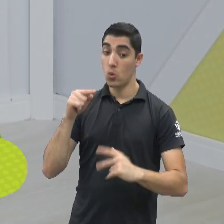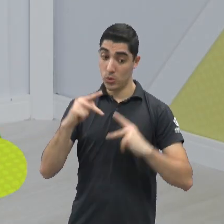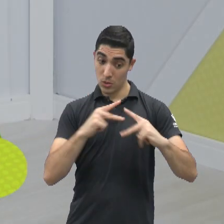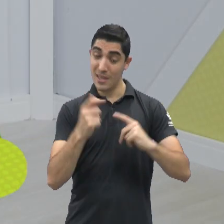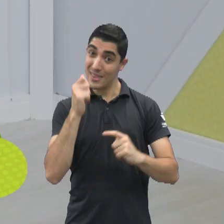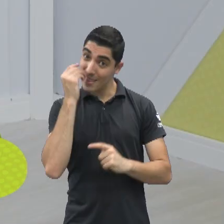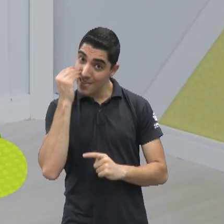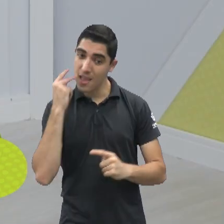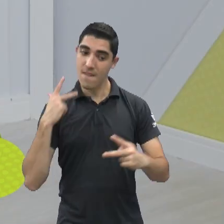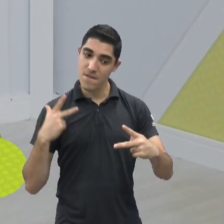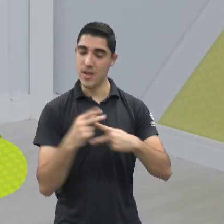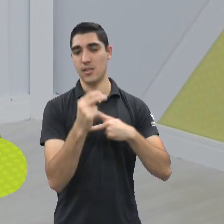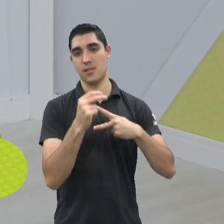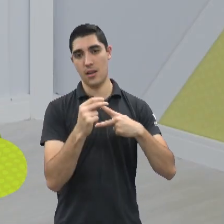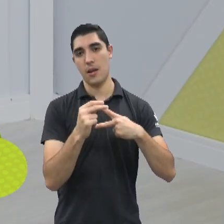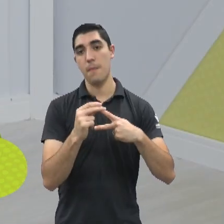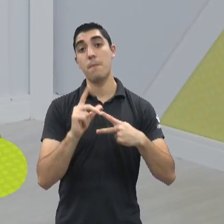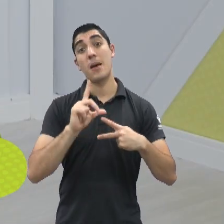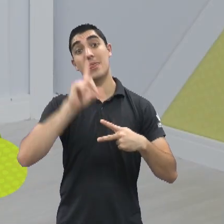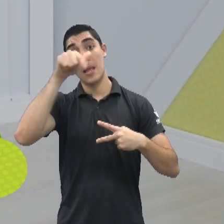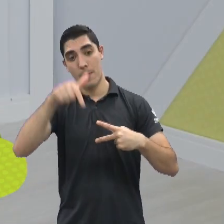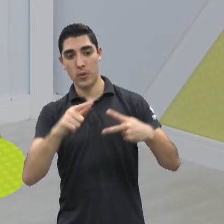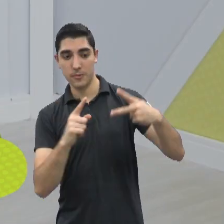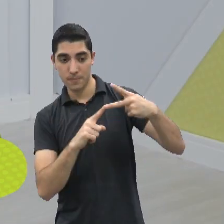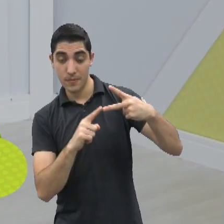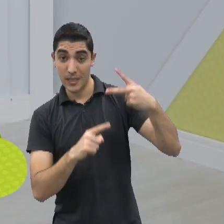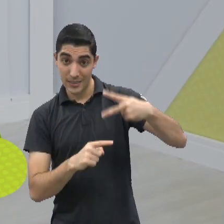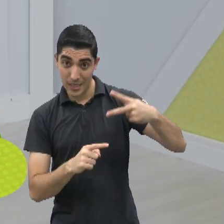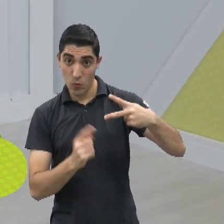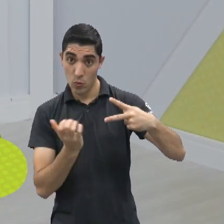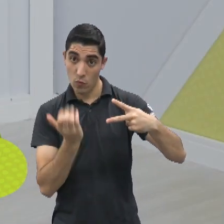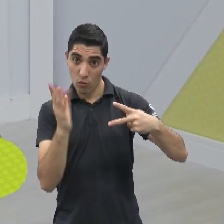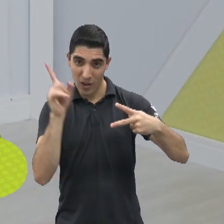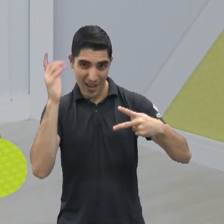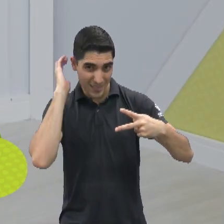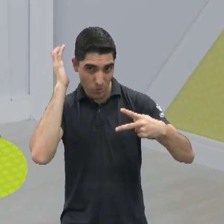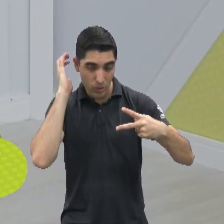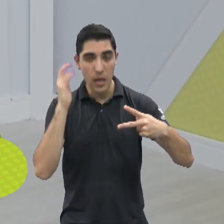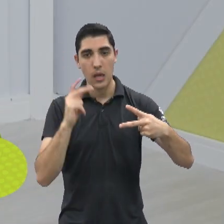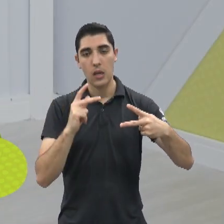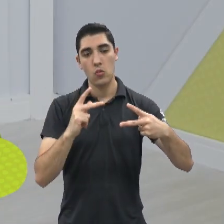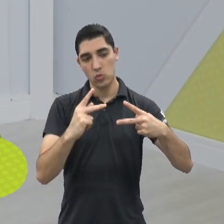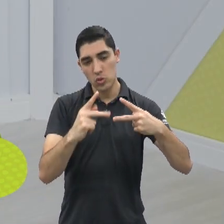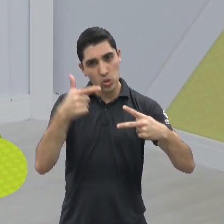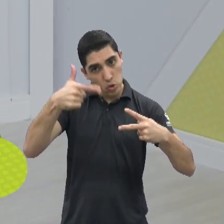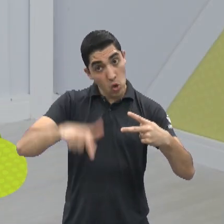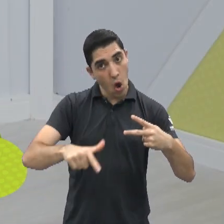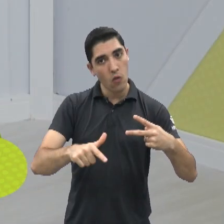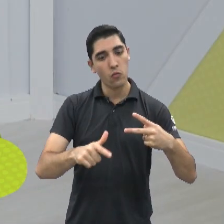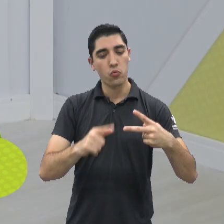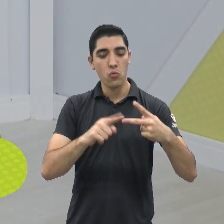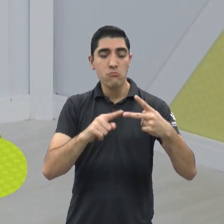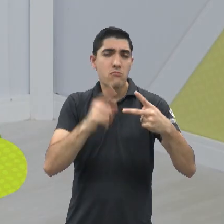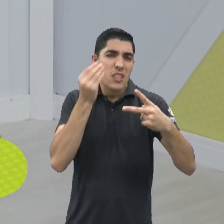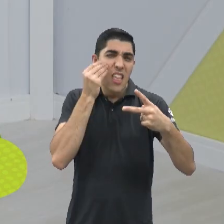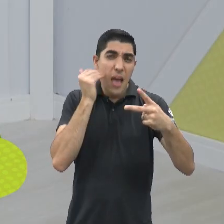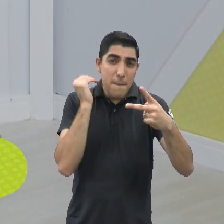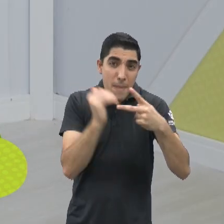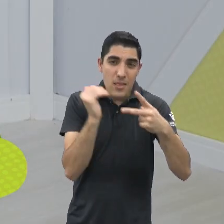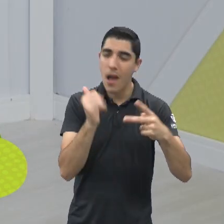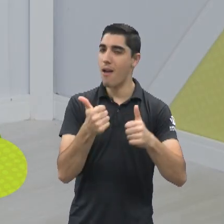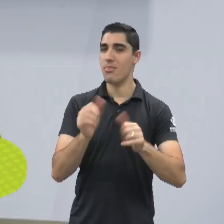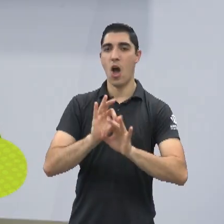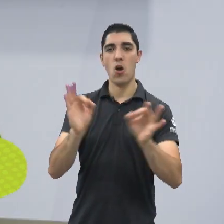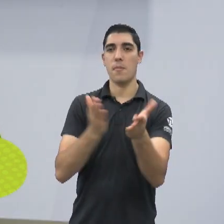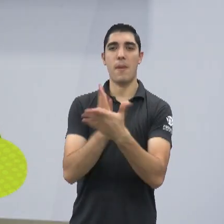né? Como o Pichu falou, tentar reverter essa vantagem já vencendo e levar para lá, para empatar lá em Santo André e trazer a